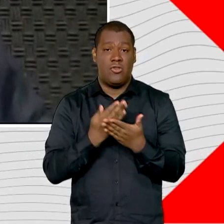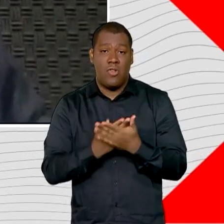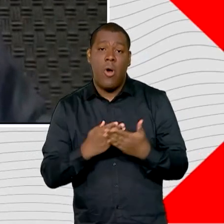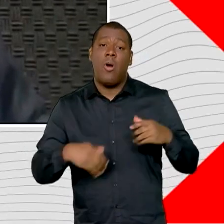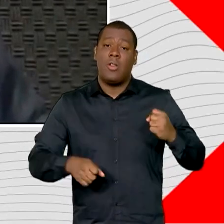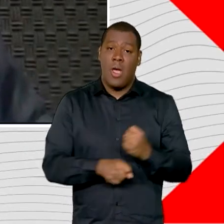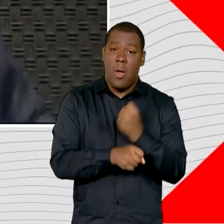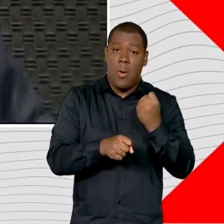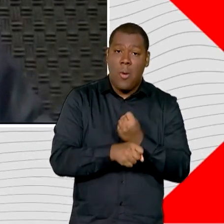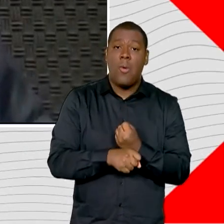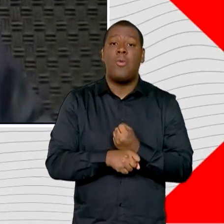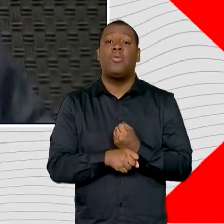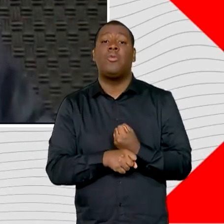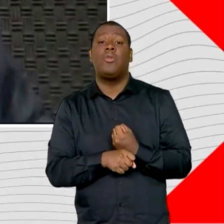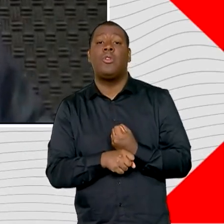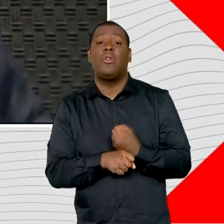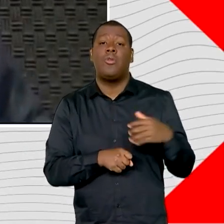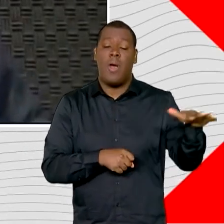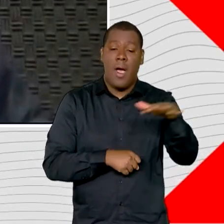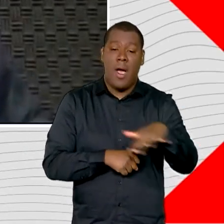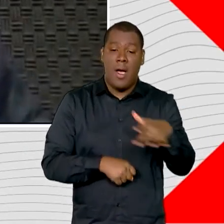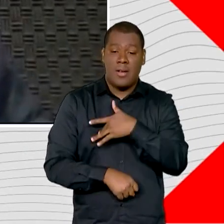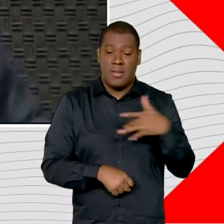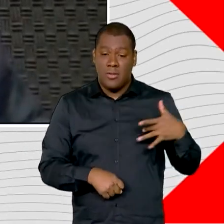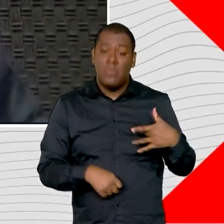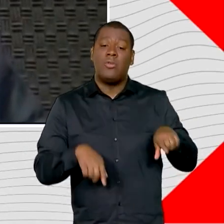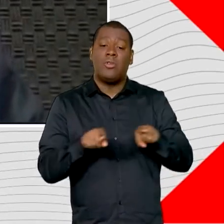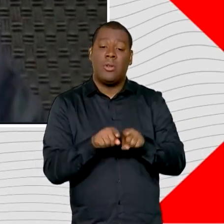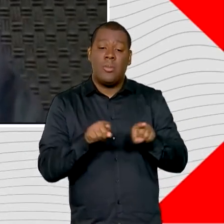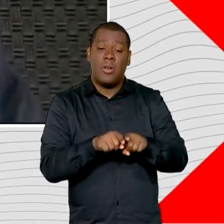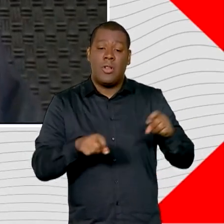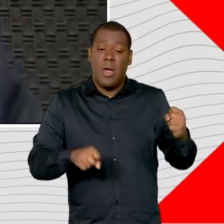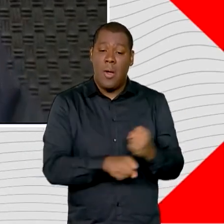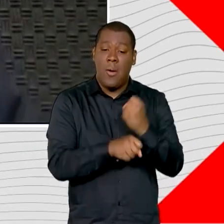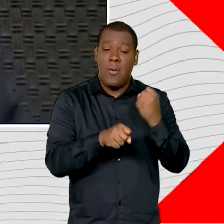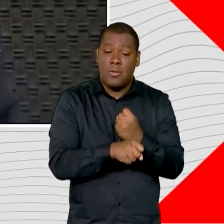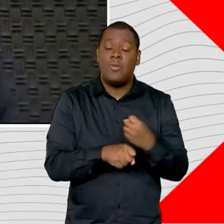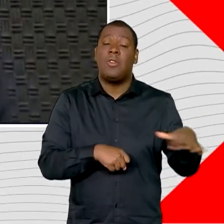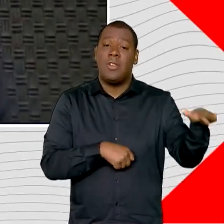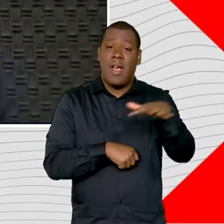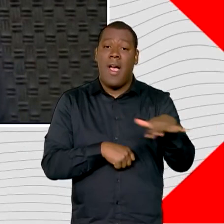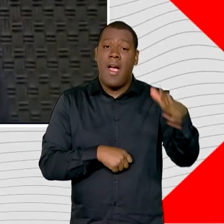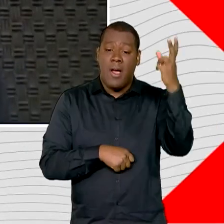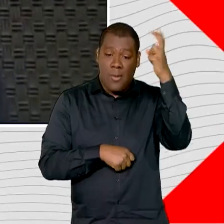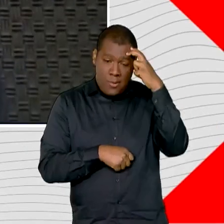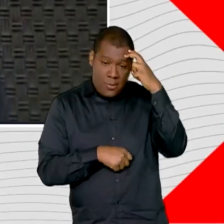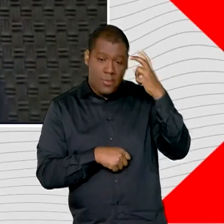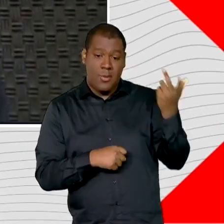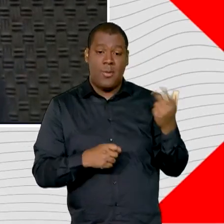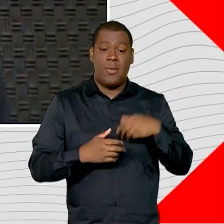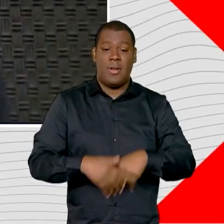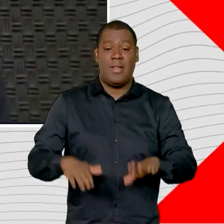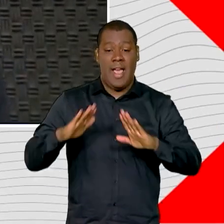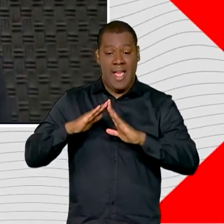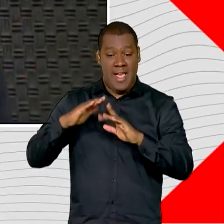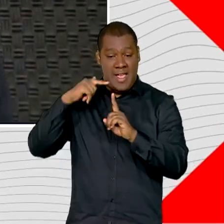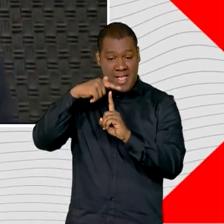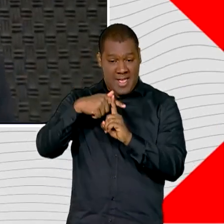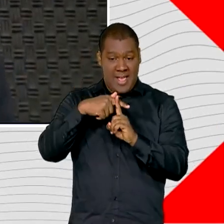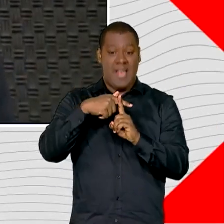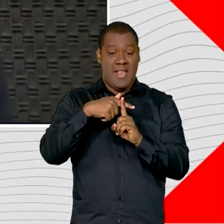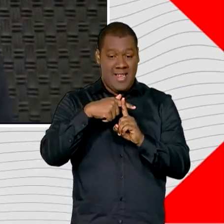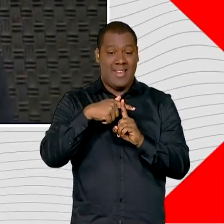saúde, obras também do setor de cultura, como uma igreja histórica em Vila Bela da Santíssima Trindade.